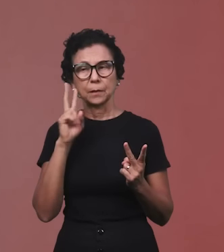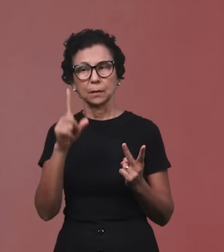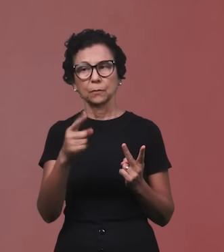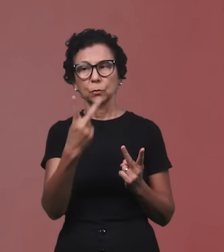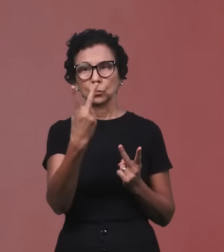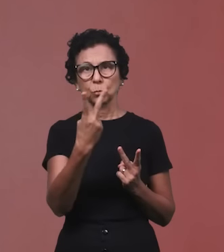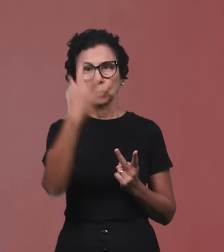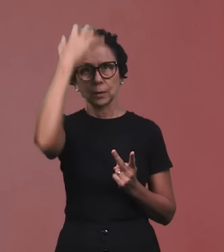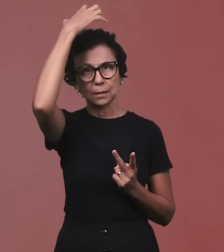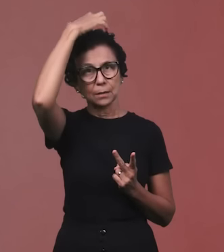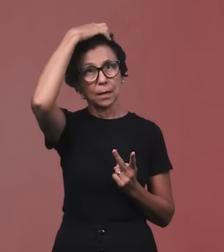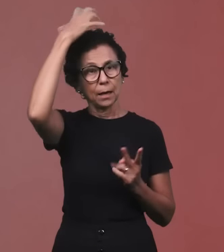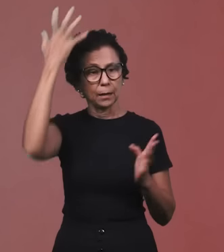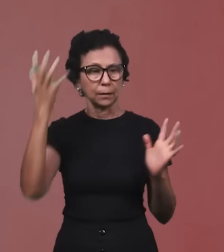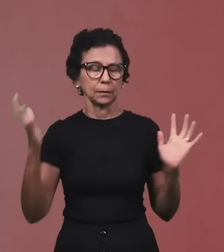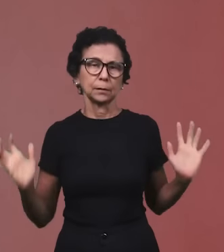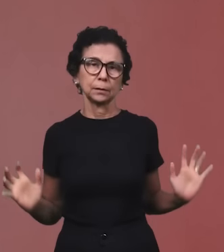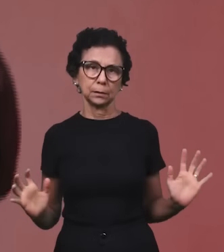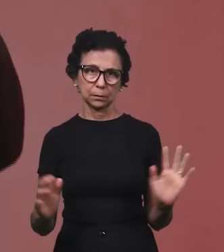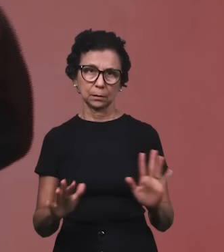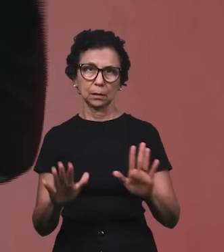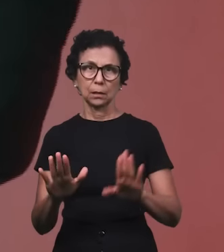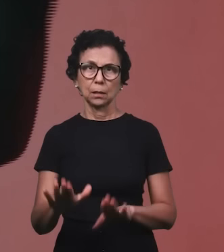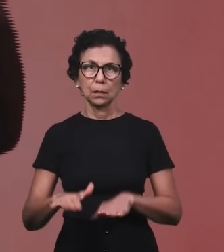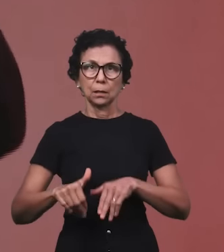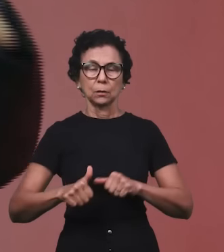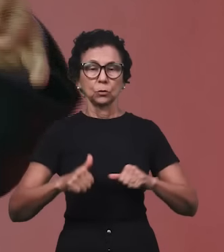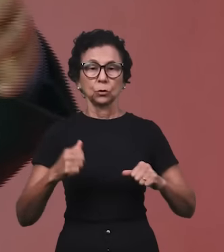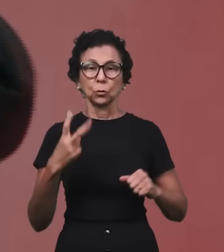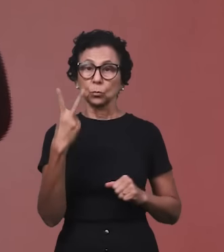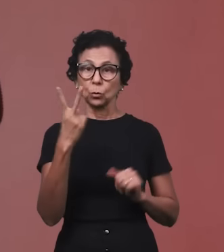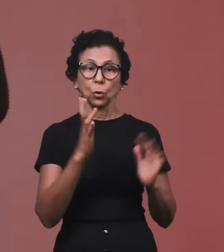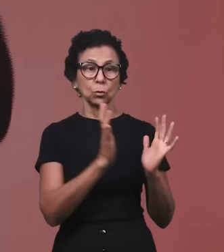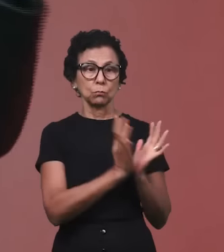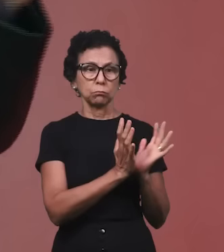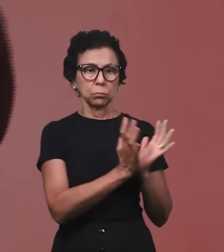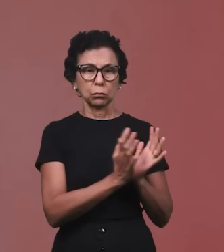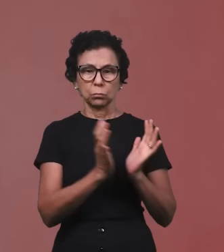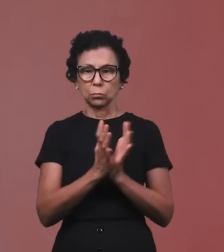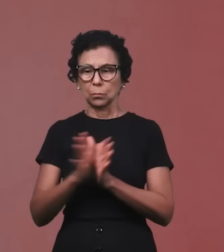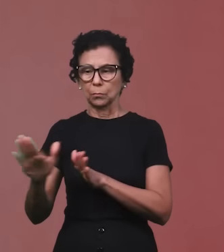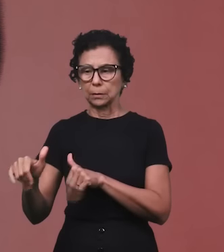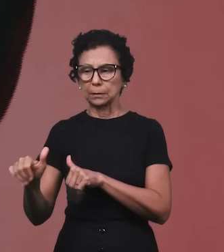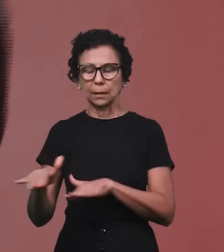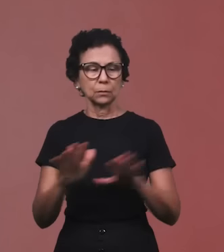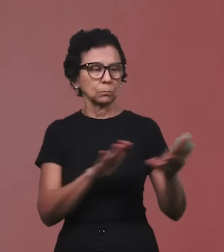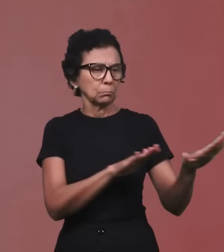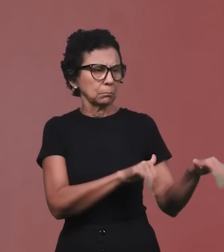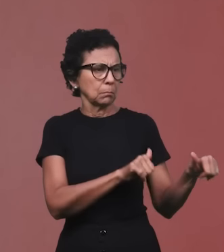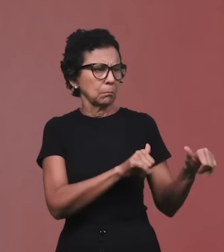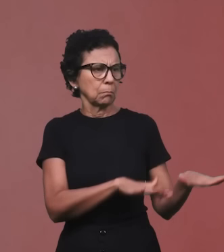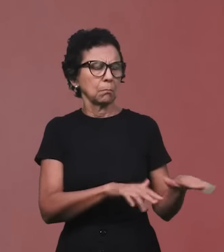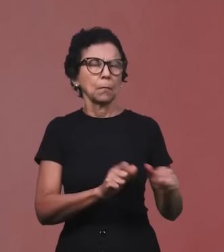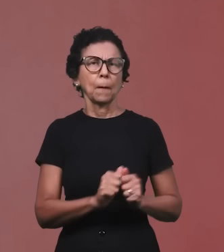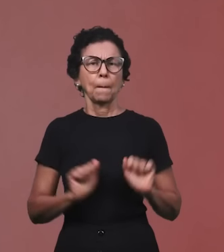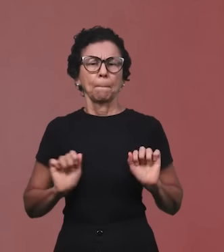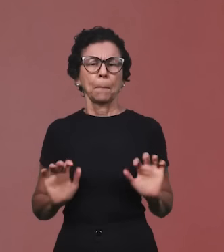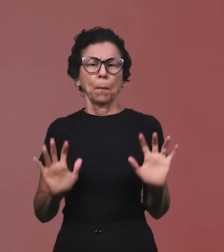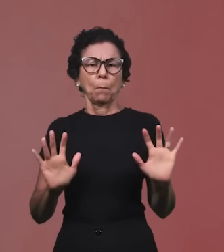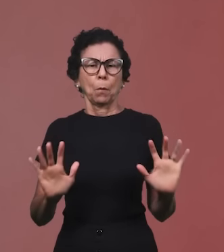trono. Era um desfile de tropa, porque eles estavam prontos para a guerra. Imagina 2 exércitos unidos, aquela coisa toda aquela